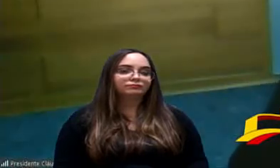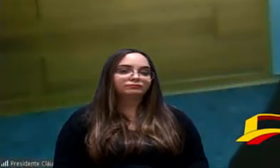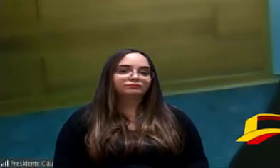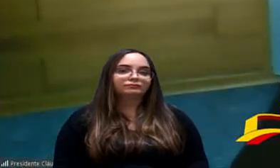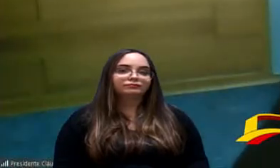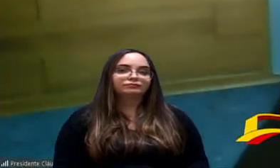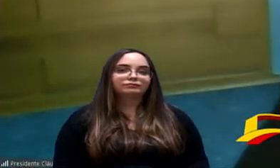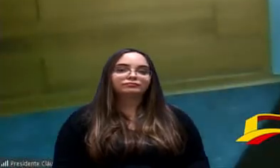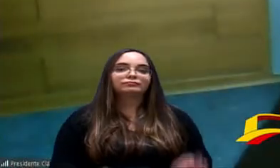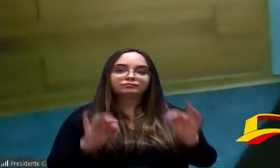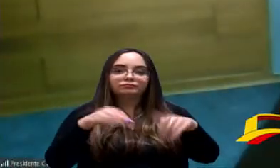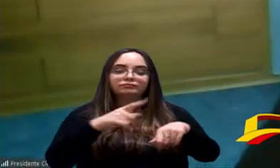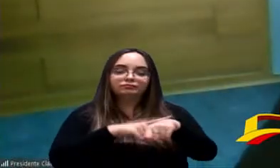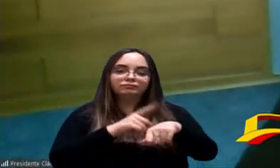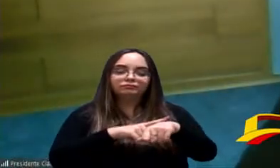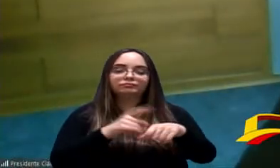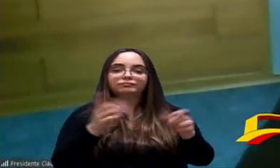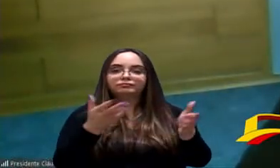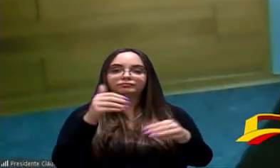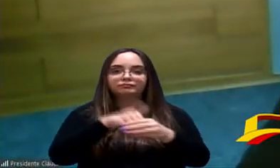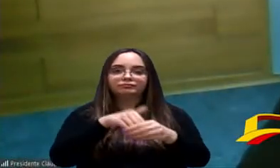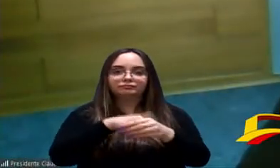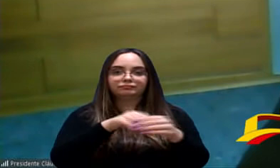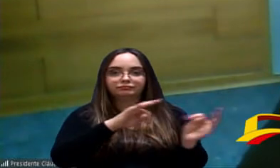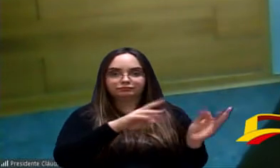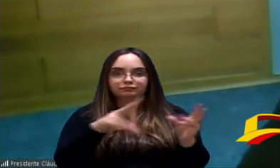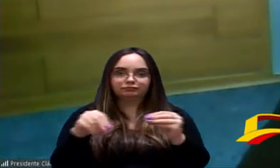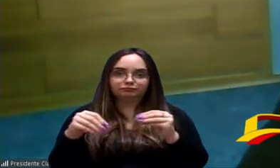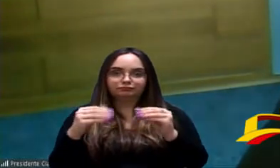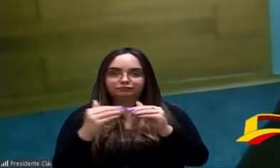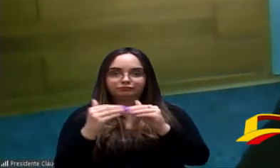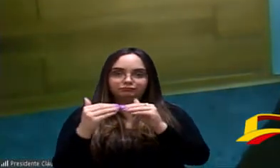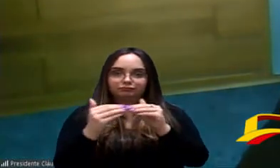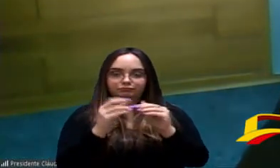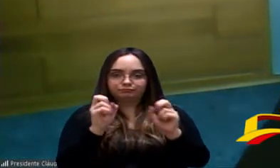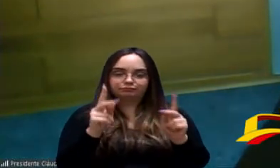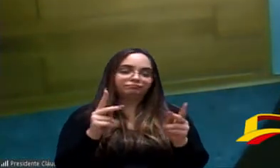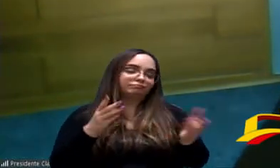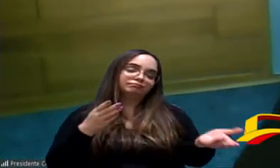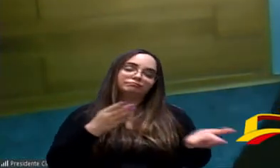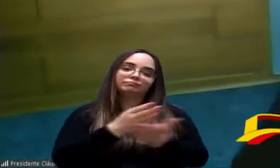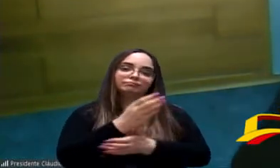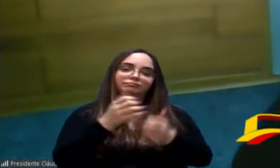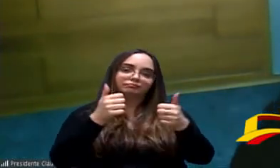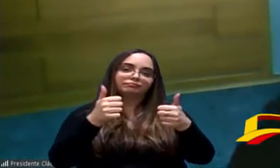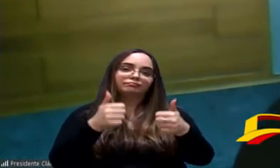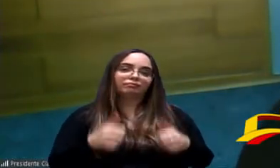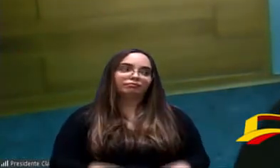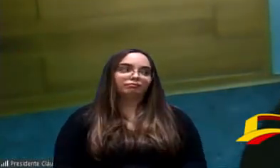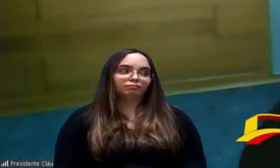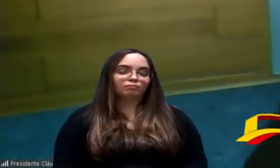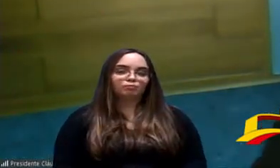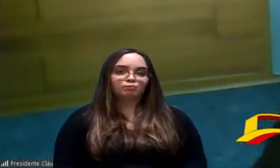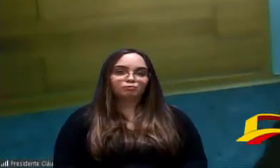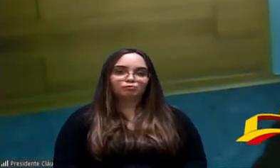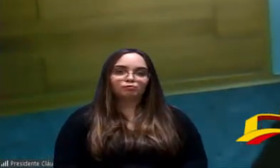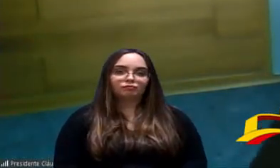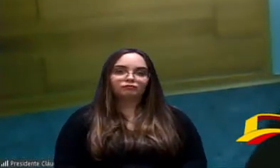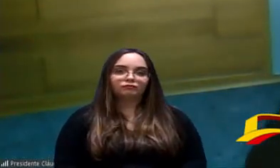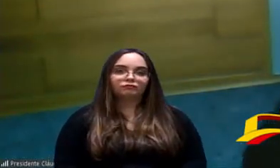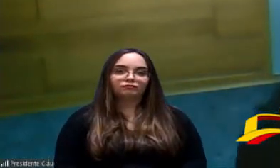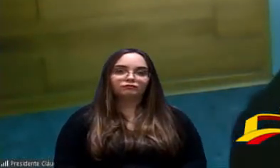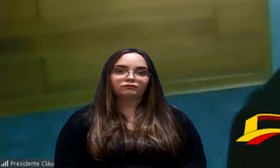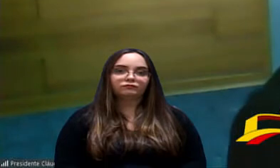Como encerrou o tempo, eu coloco em votação. Os vereadores concordam, permanece como estão. Aprovado. Porque ele não é